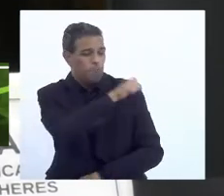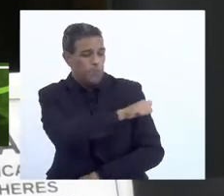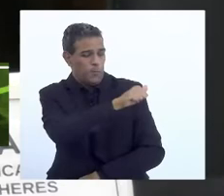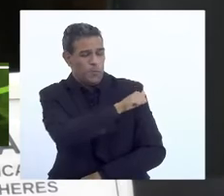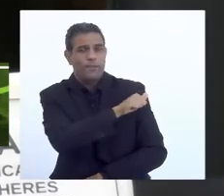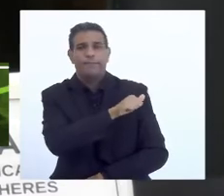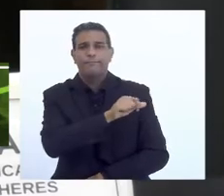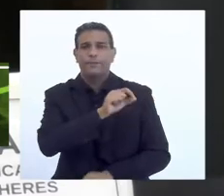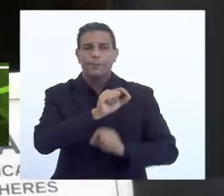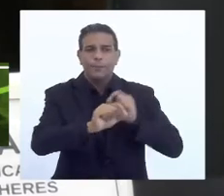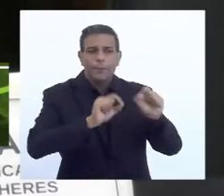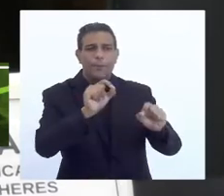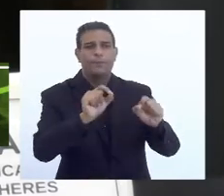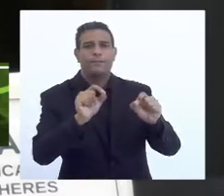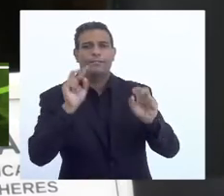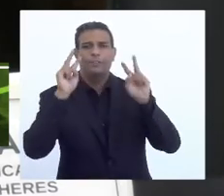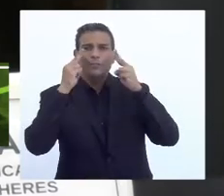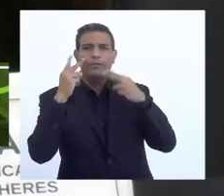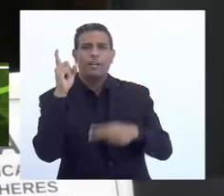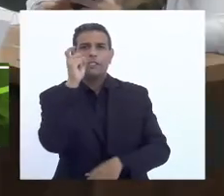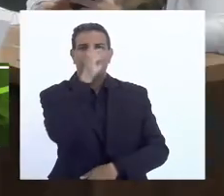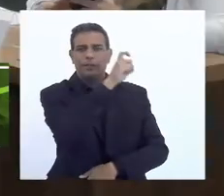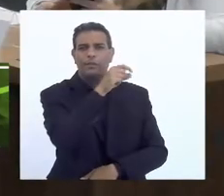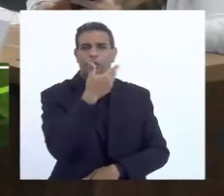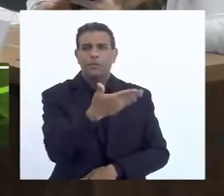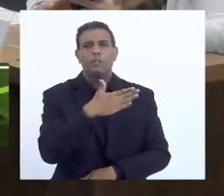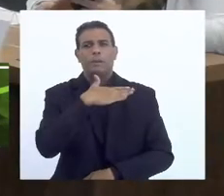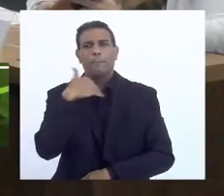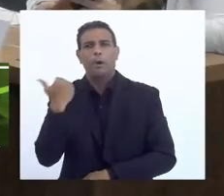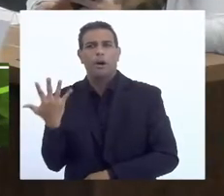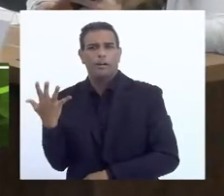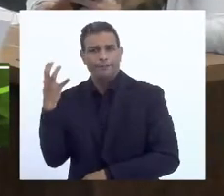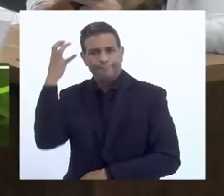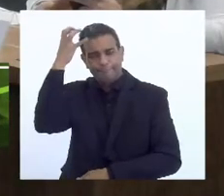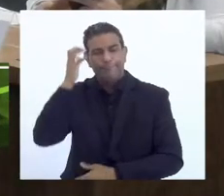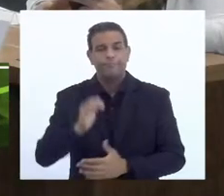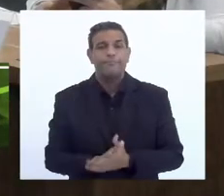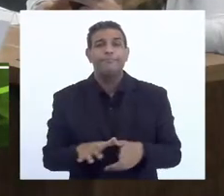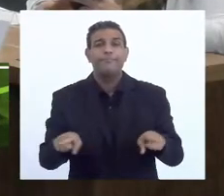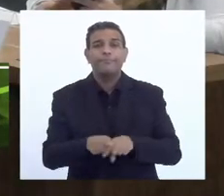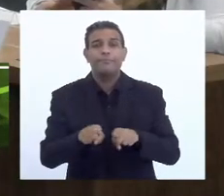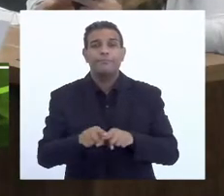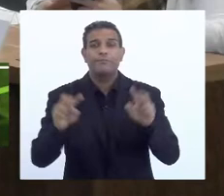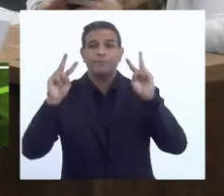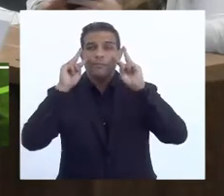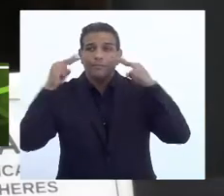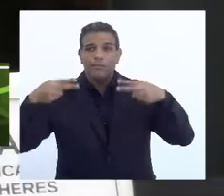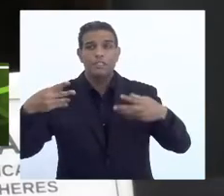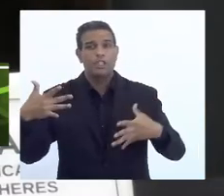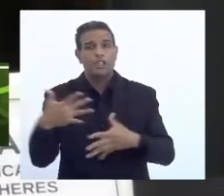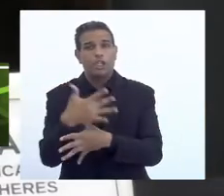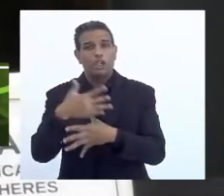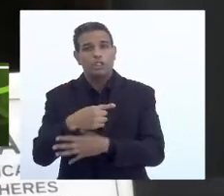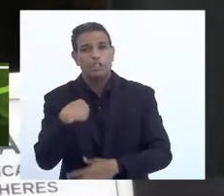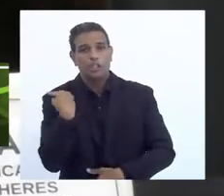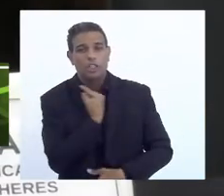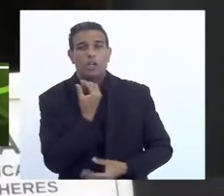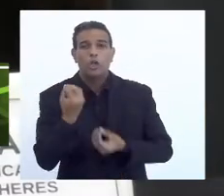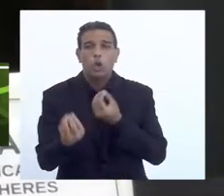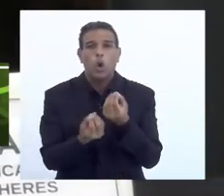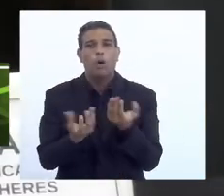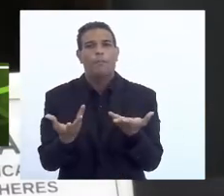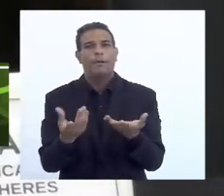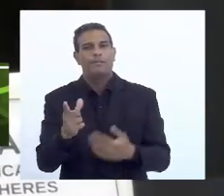dos casos mais emblemáticos, né, que é a morte de Marielle Franco. E, enquanto município, enquanto cidade, a gente não pode deixar de